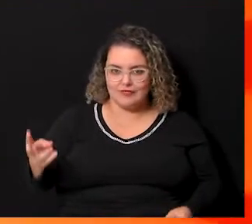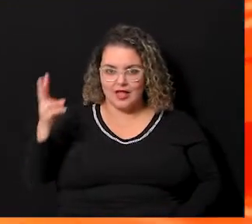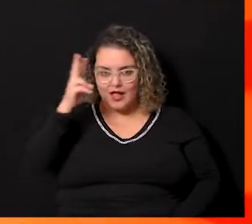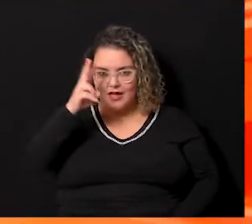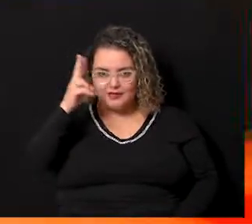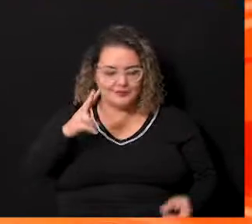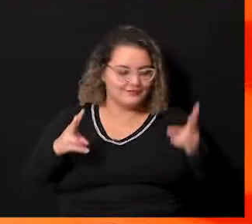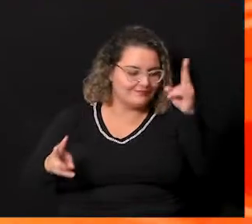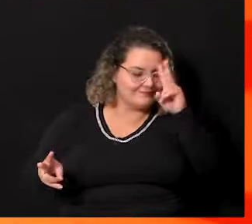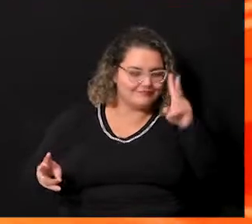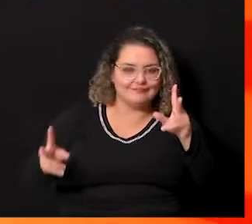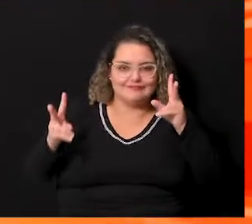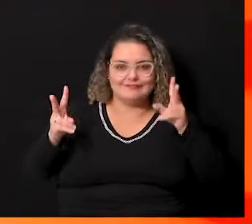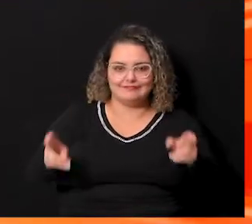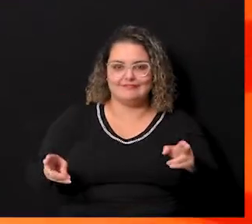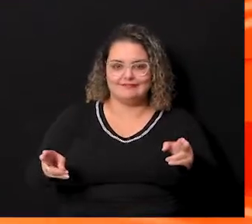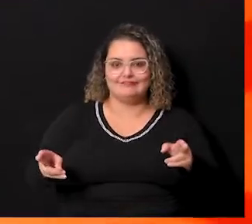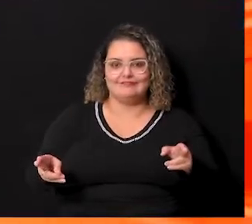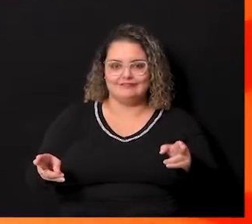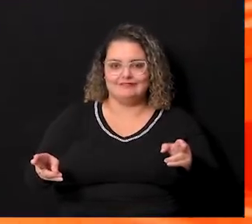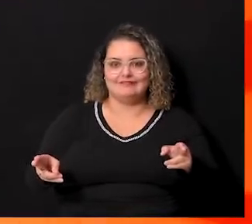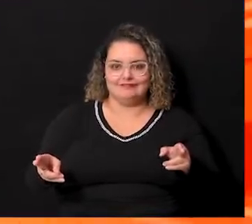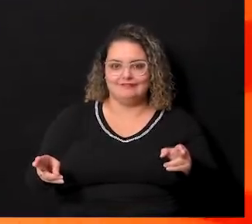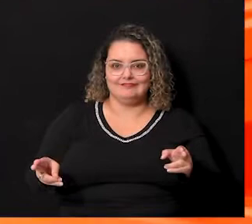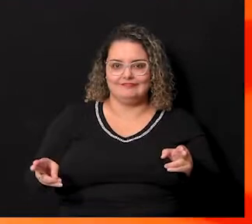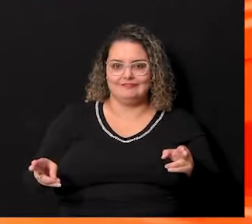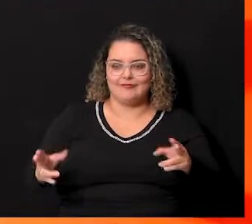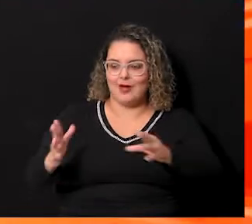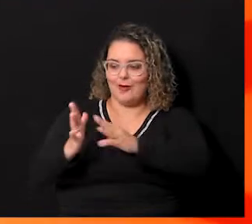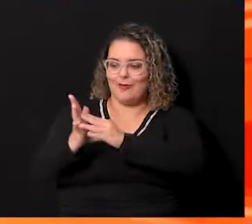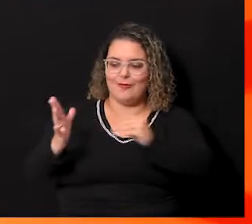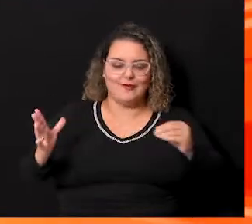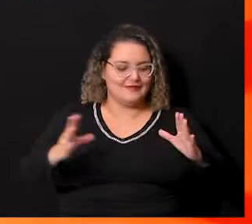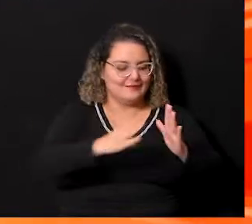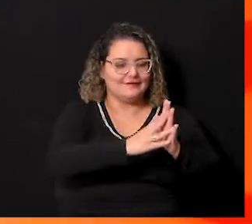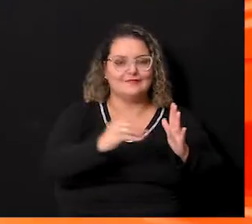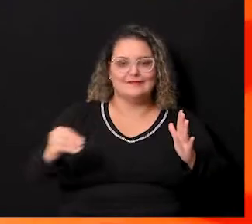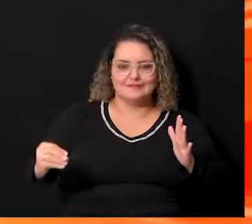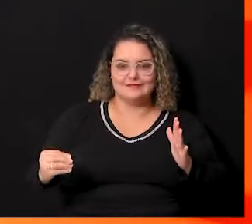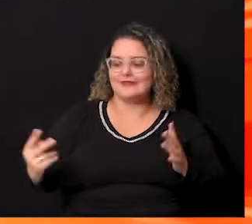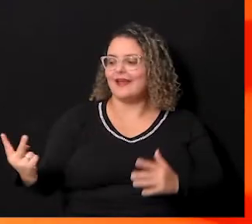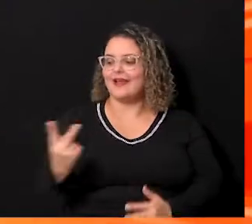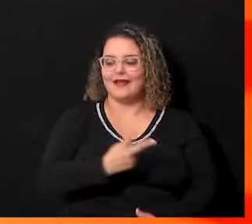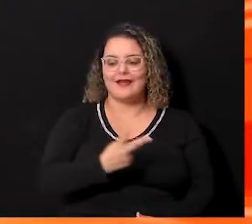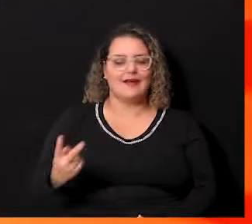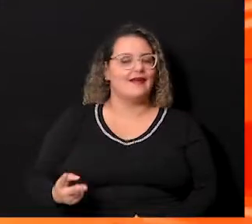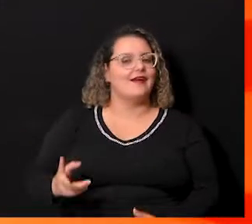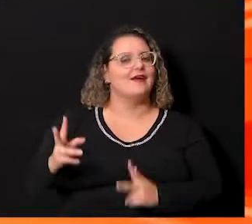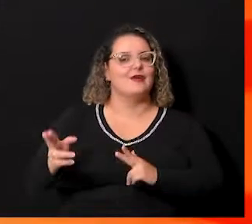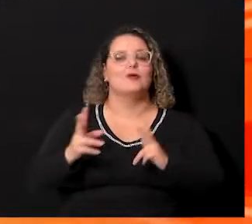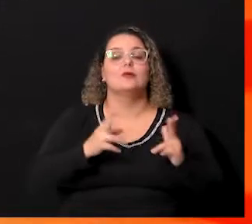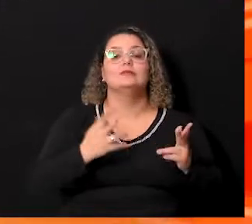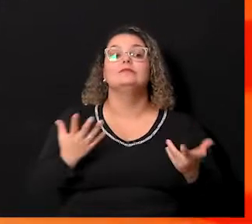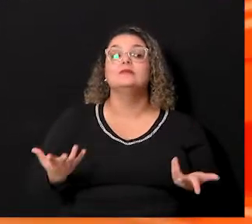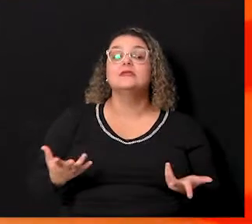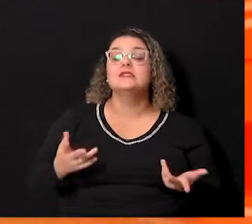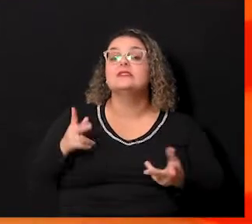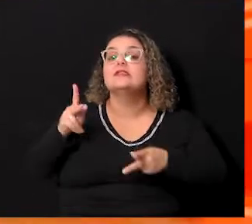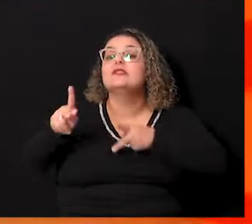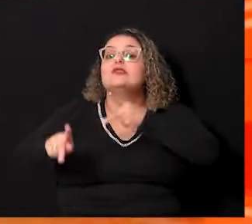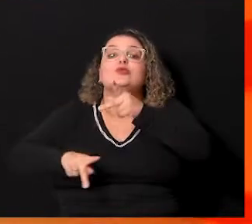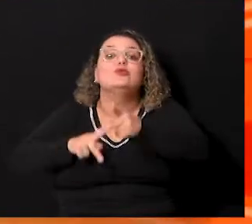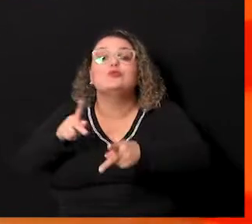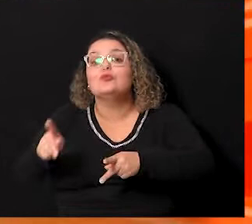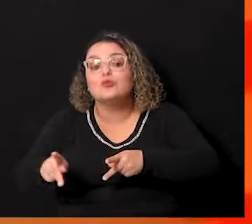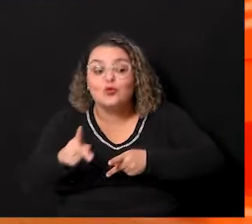a história é fielmente fiel. Uma é espelho da outra. Isso eu posso garantir. E o público,